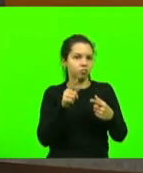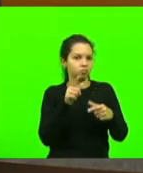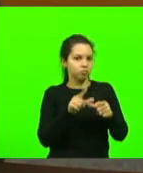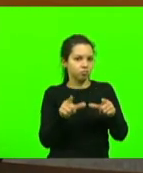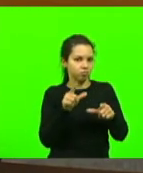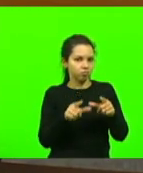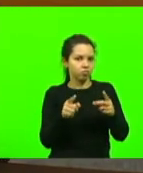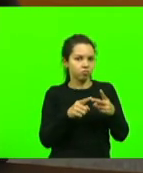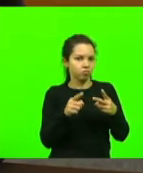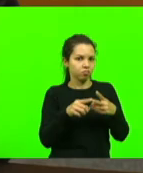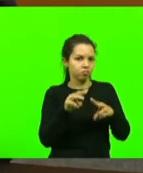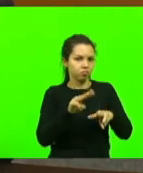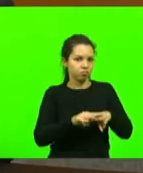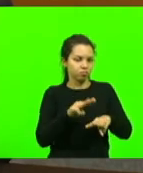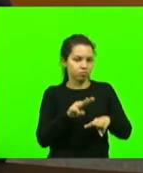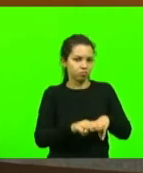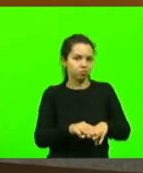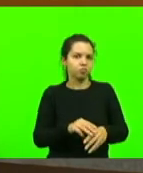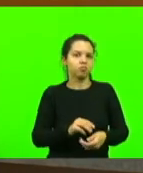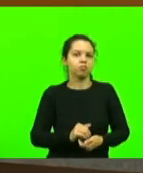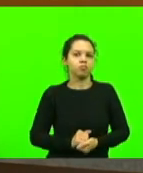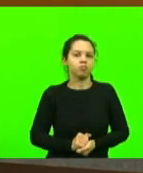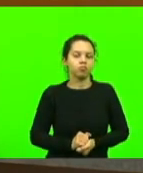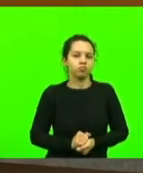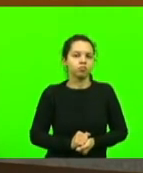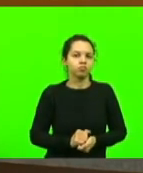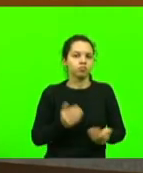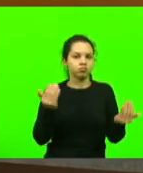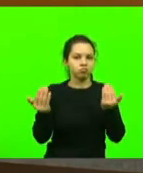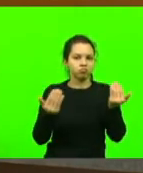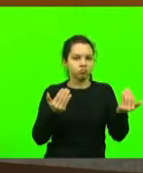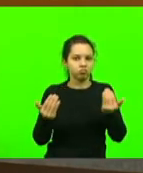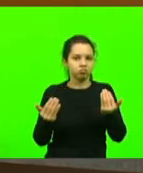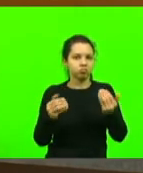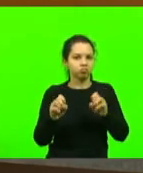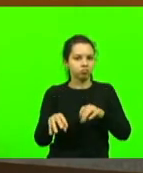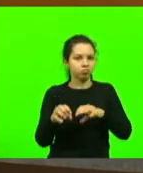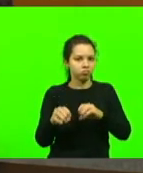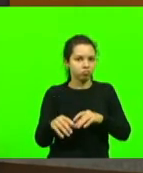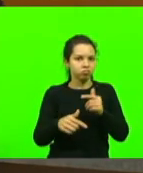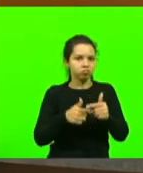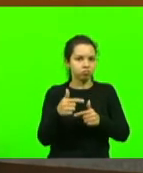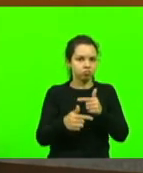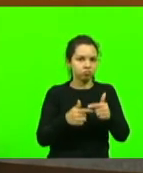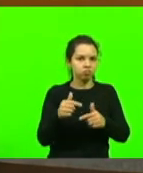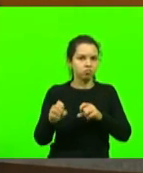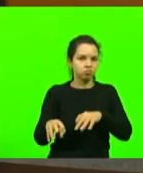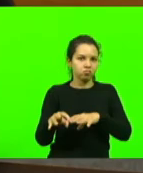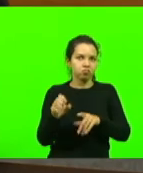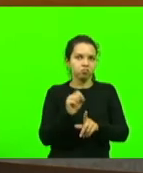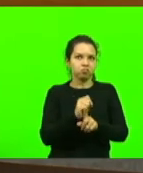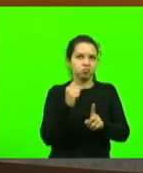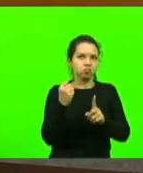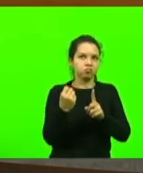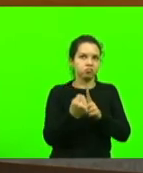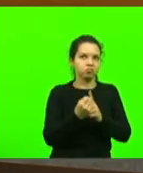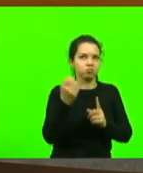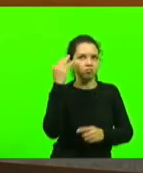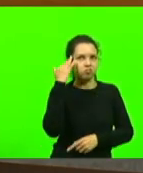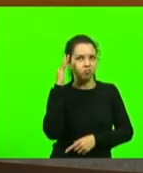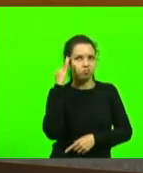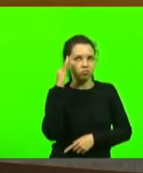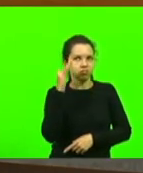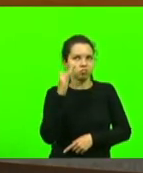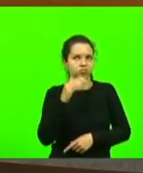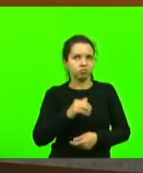trazendo fazendo uma relação com a educação para os professores Salvador educação a sociedade entender